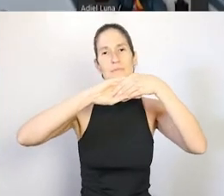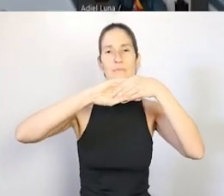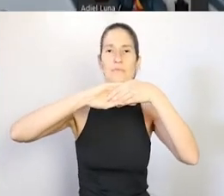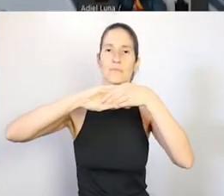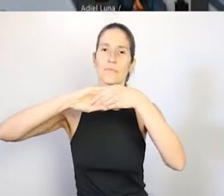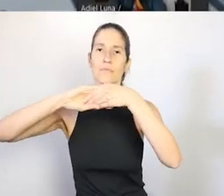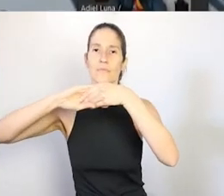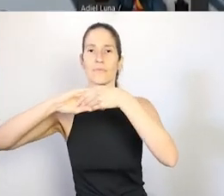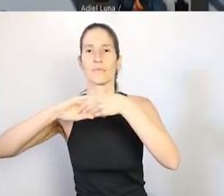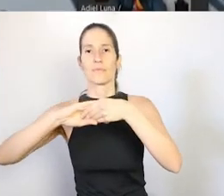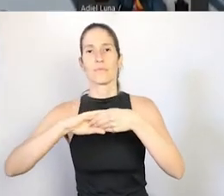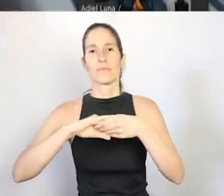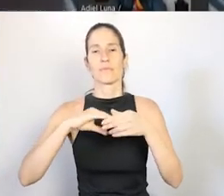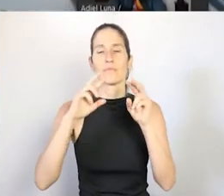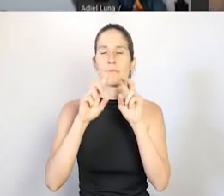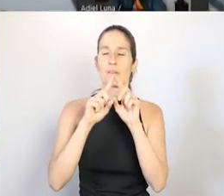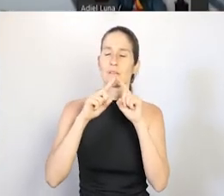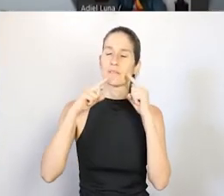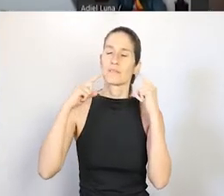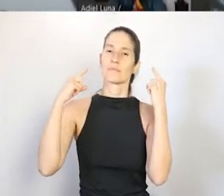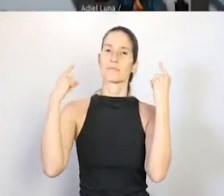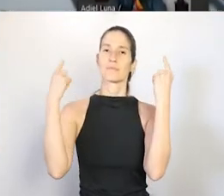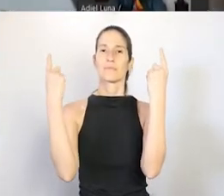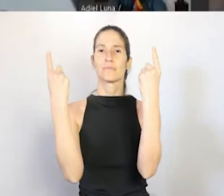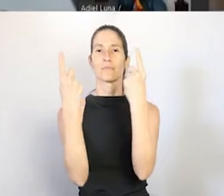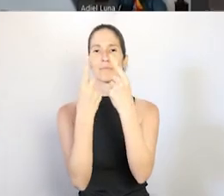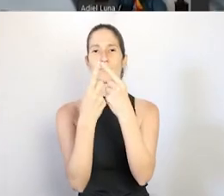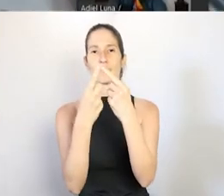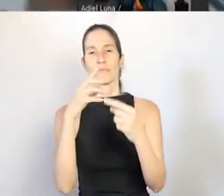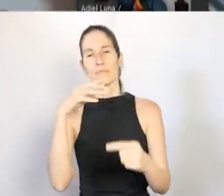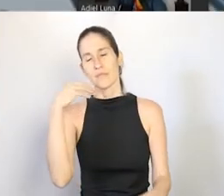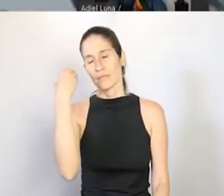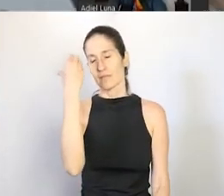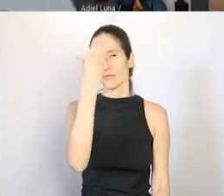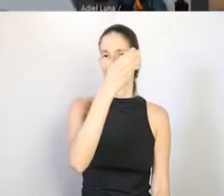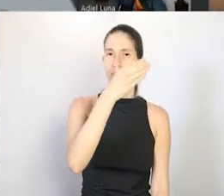mão. Formamos uma roda,